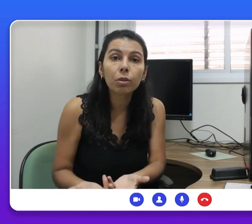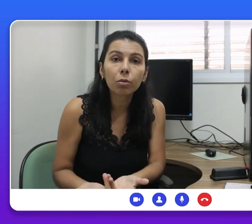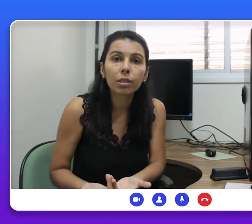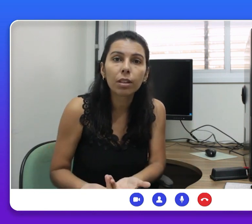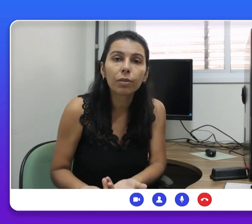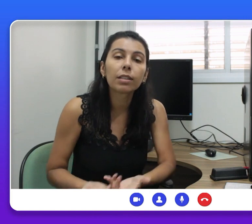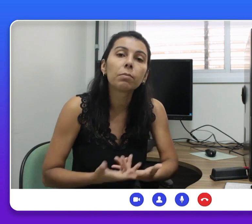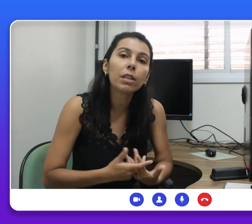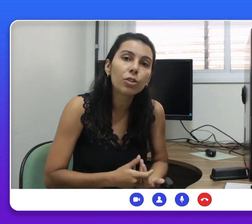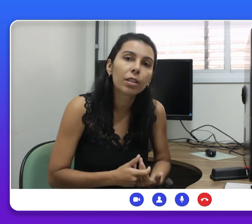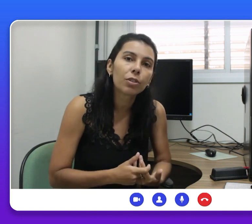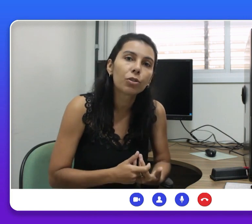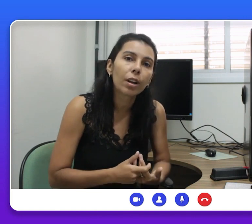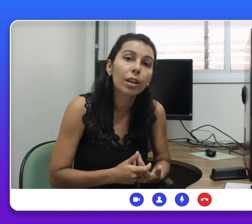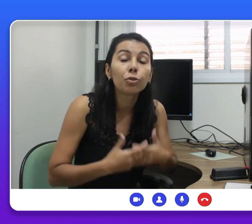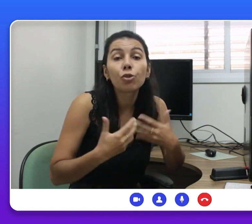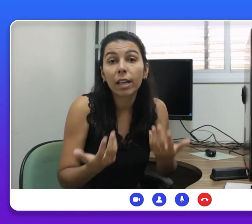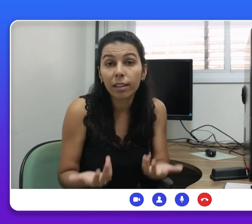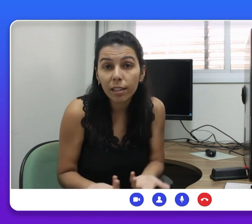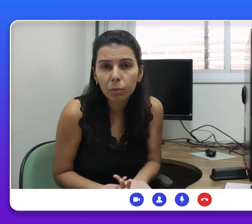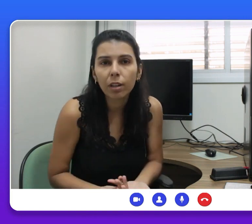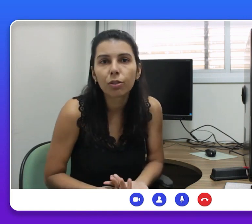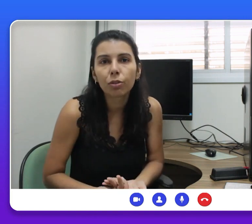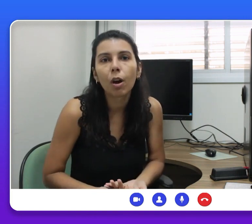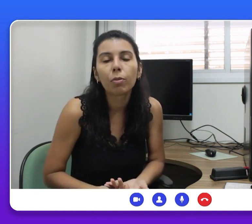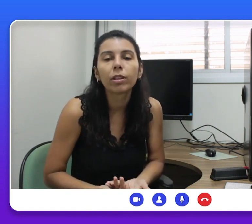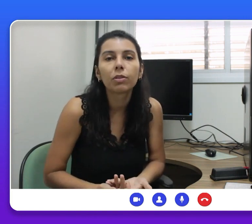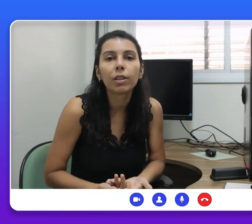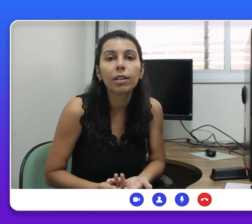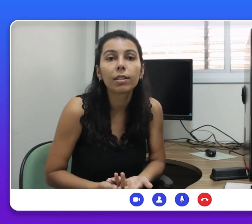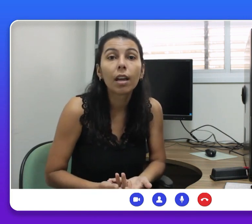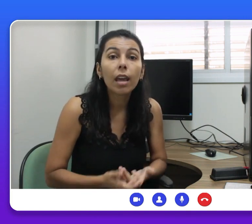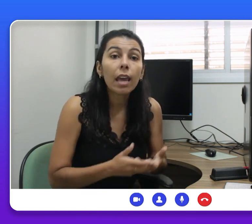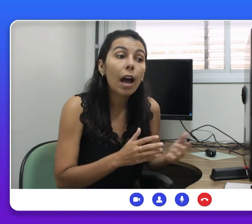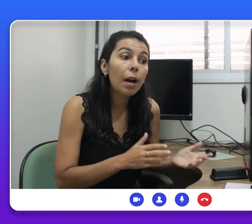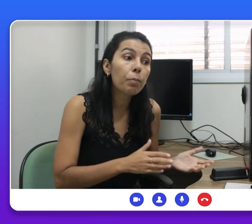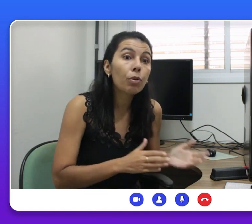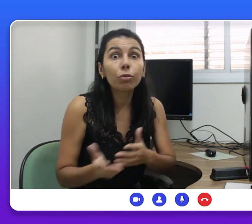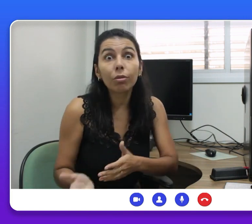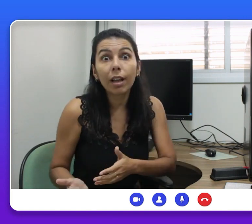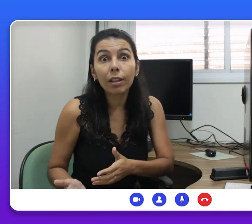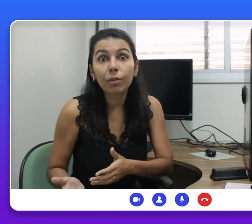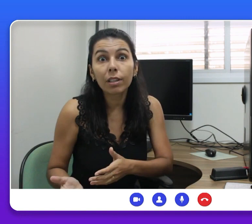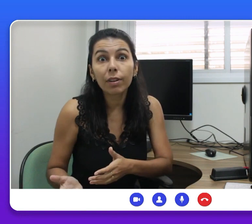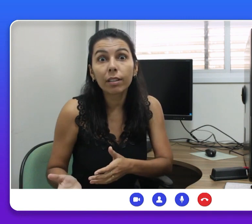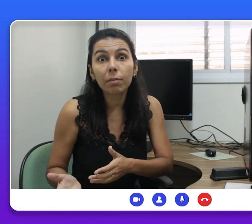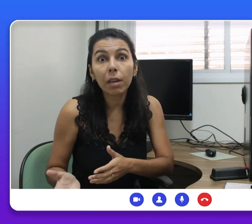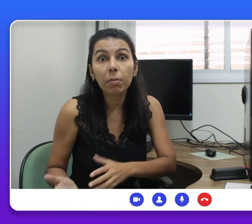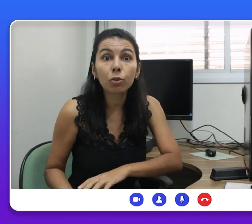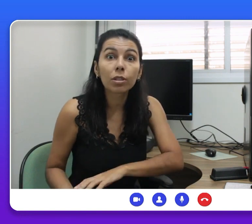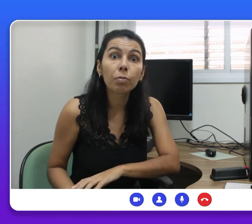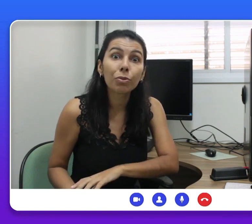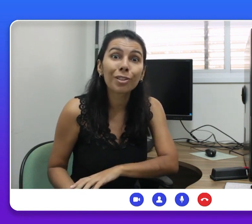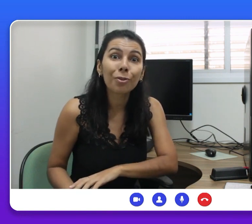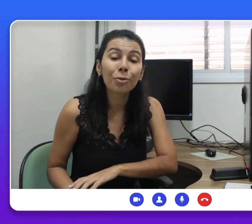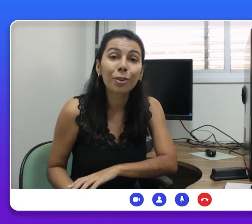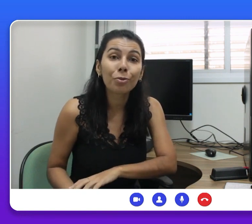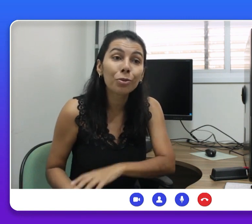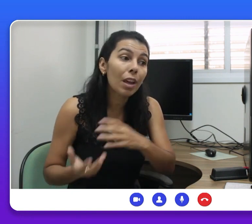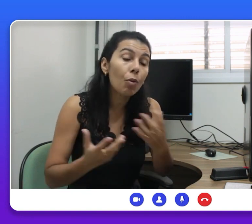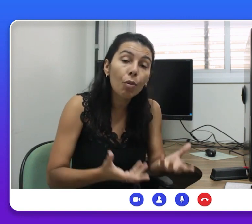espaço, inclusive, nas mídias tradicionais, no jornalismo tradicional, muitas vezes. Por outro lado, você vai ter também pessoas que